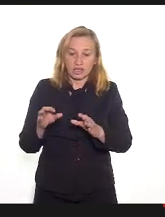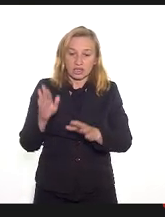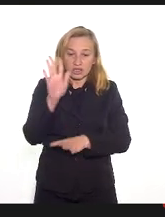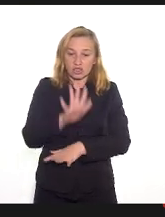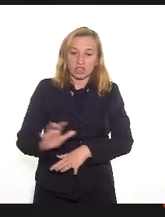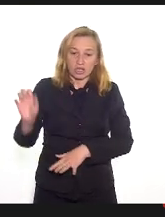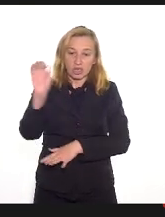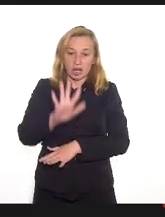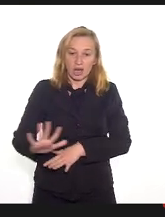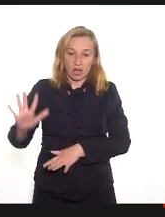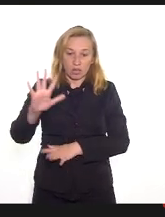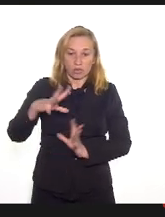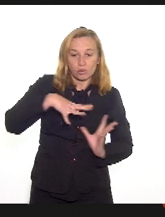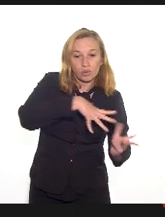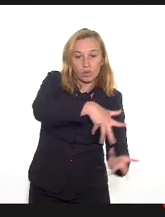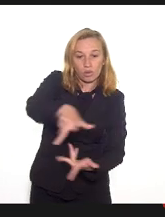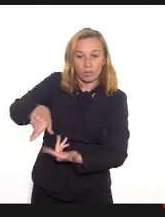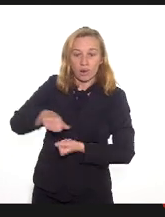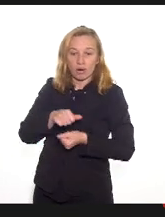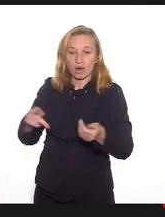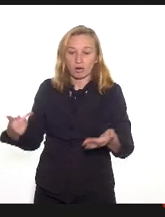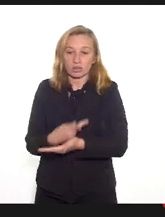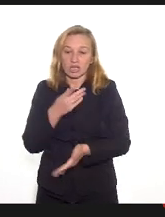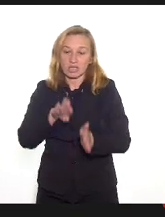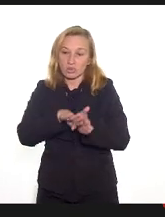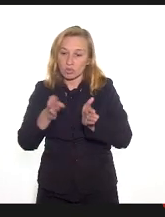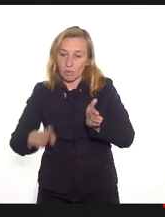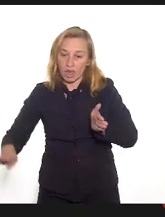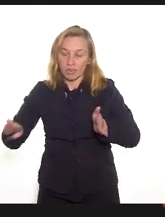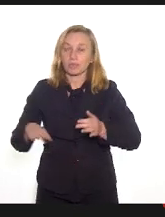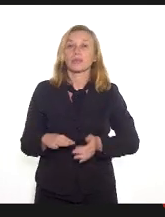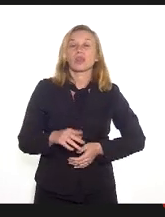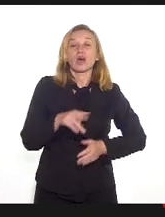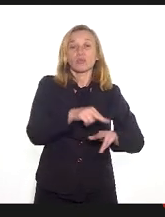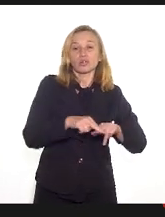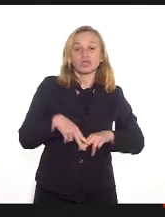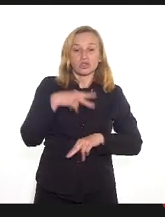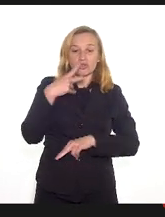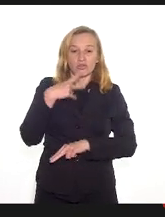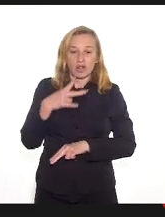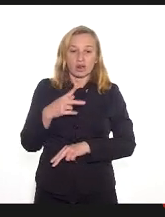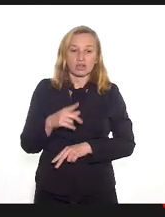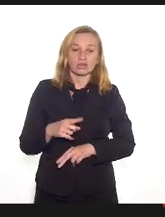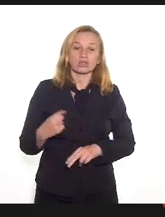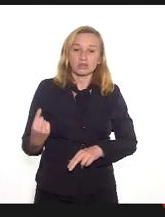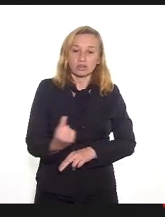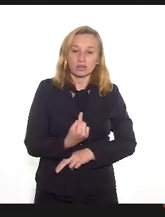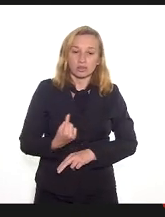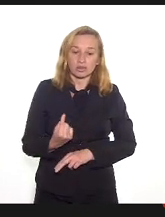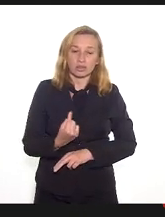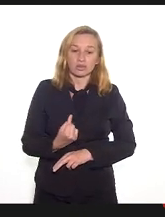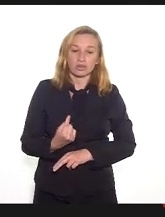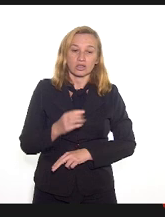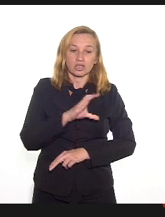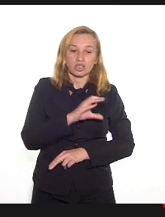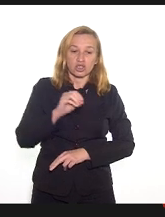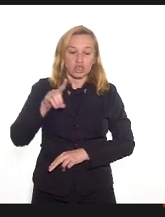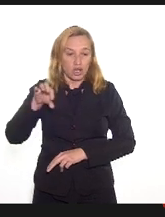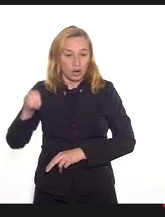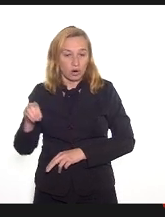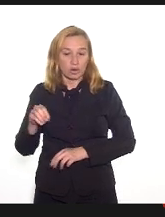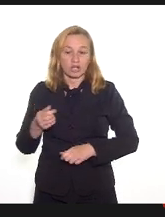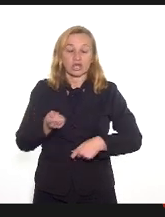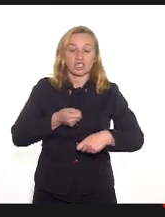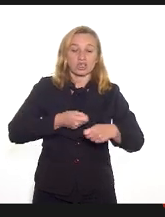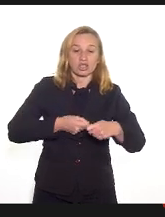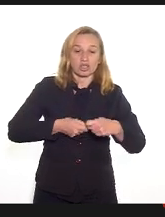comércio global, ele ocorre pelo mar. Então, por isso que eu digo que aquelas nossas condições geoestratégicas,